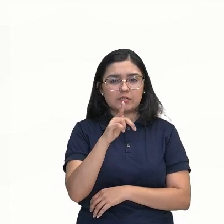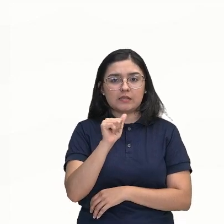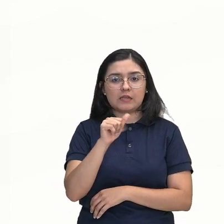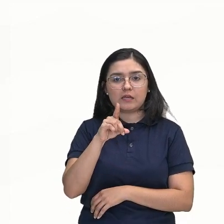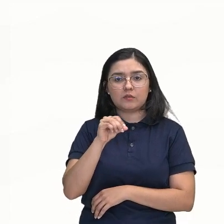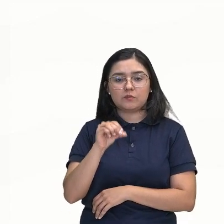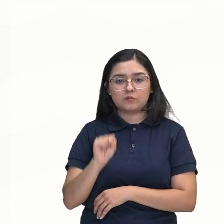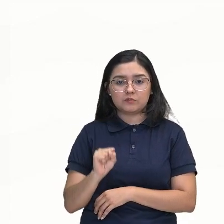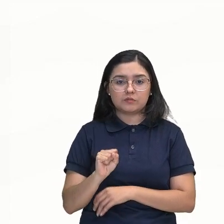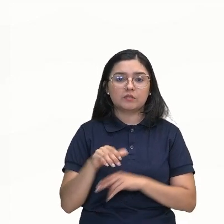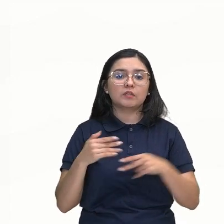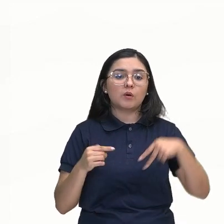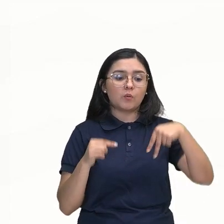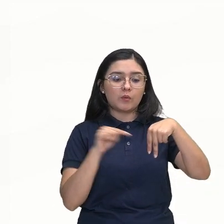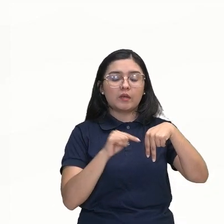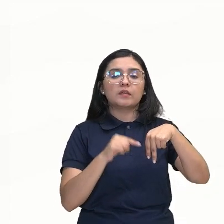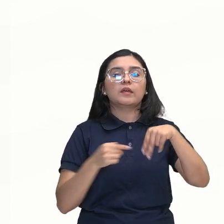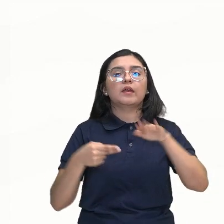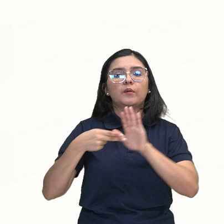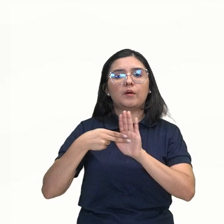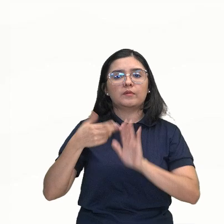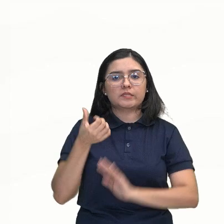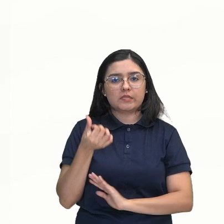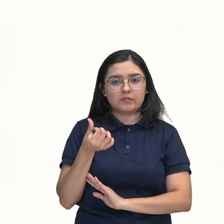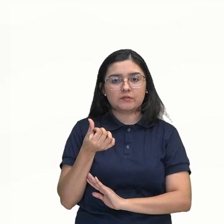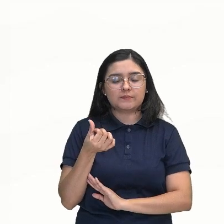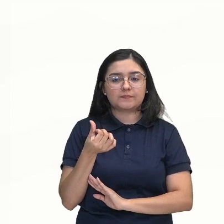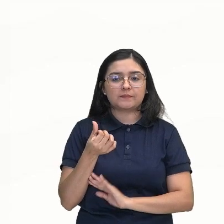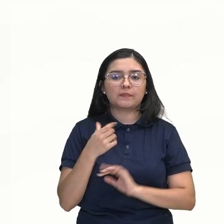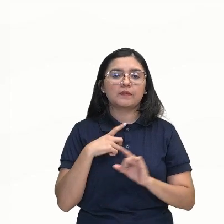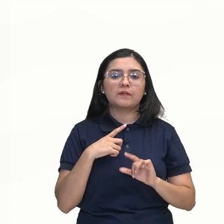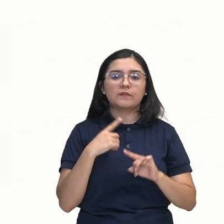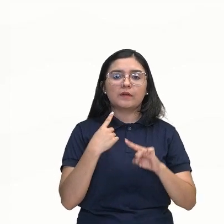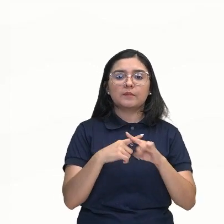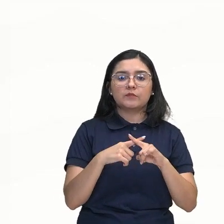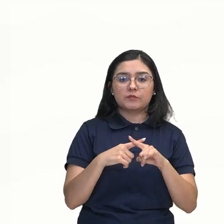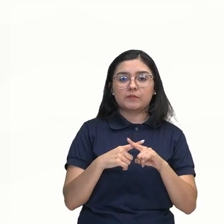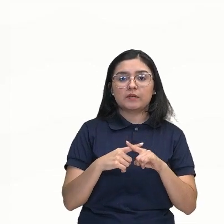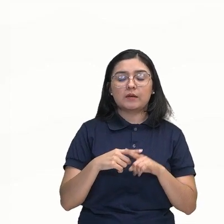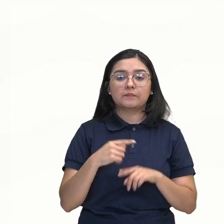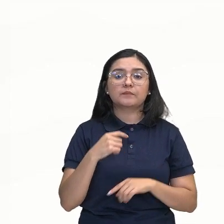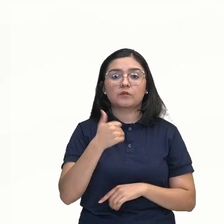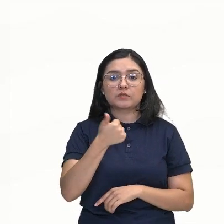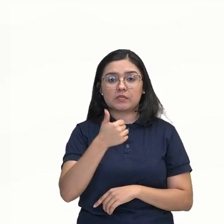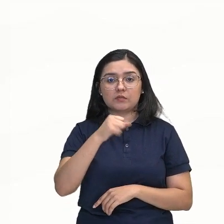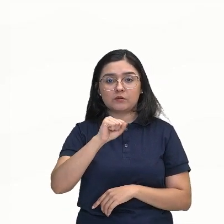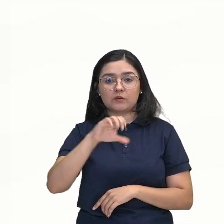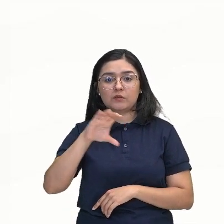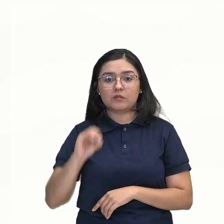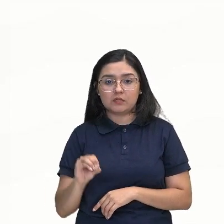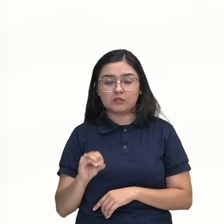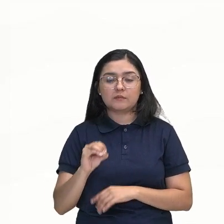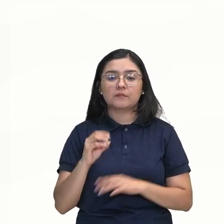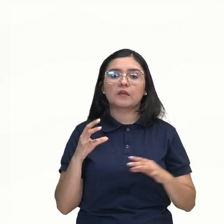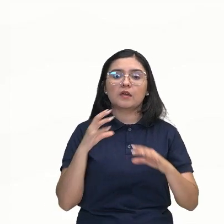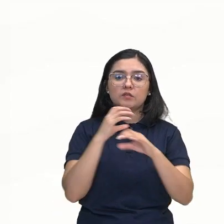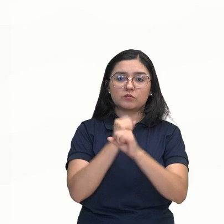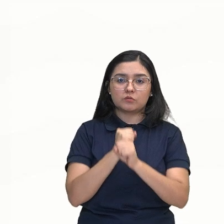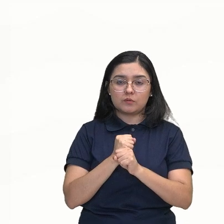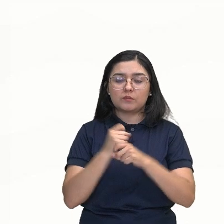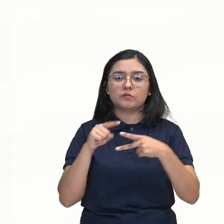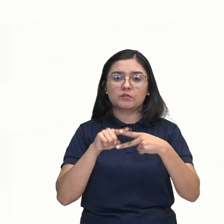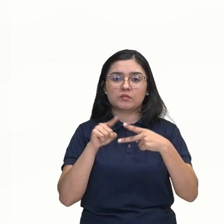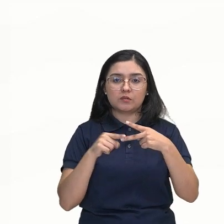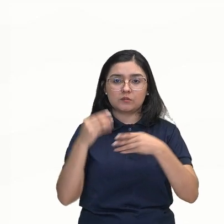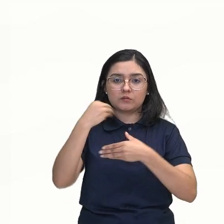ser 6. Tá? Vai multiplicar por 180, que é exatamente a soma dos ângulos